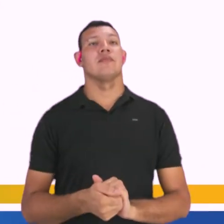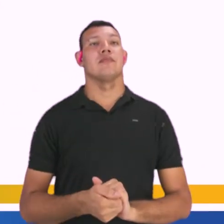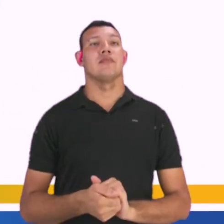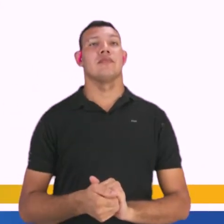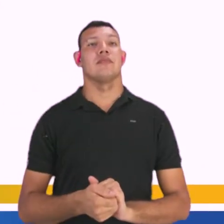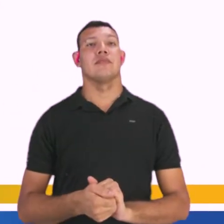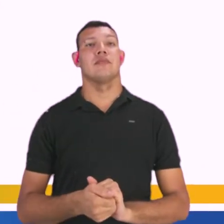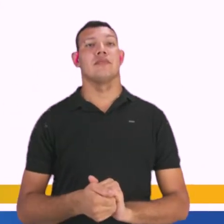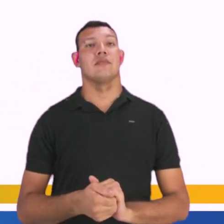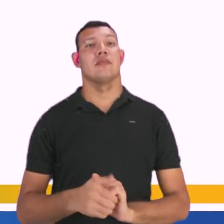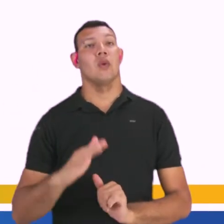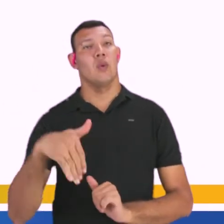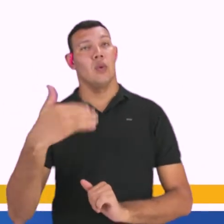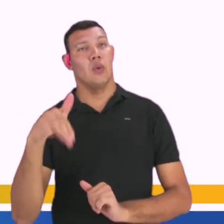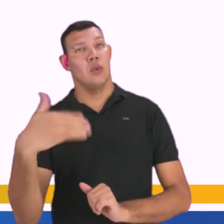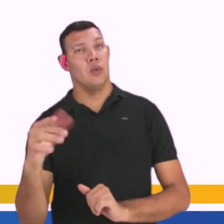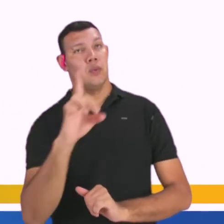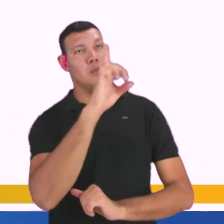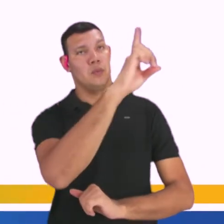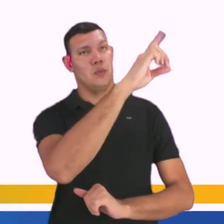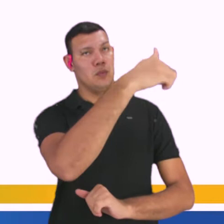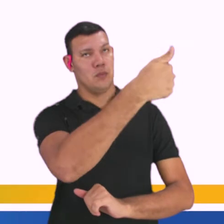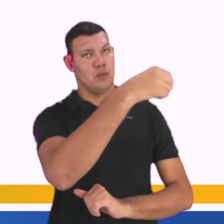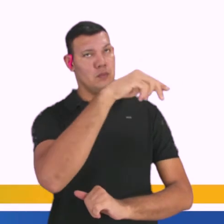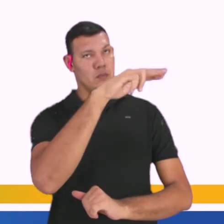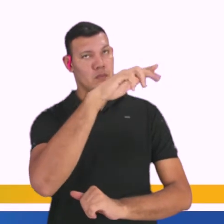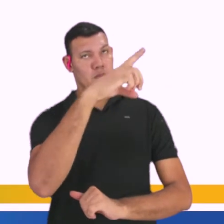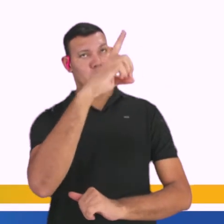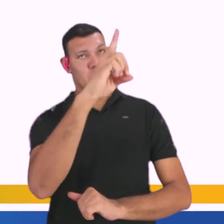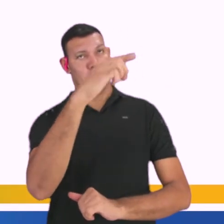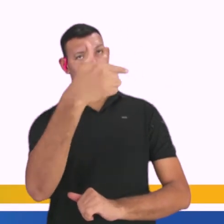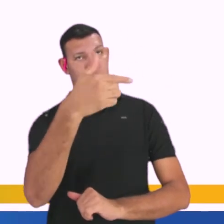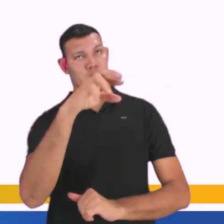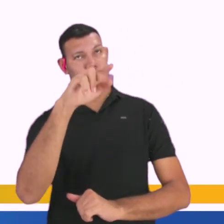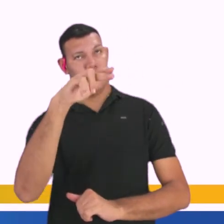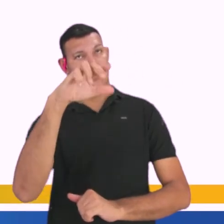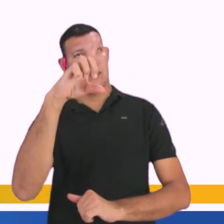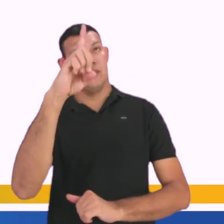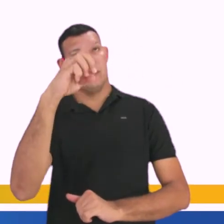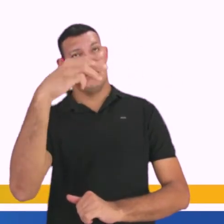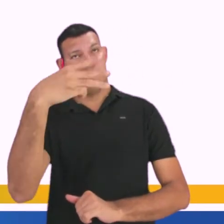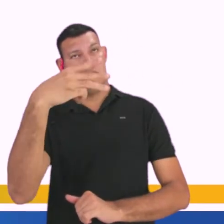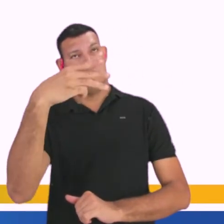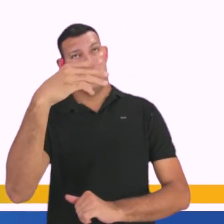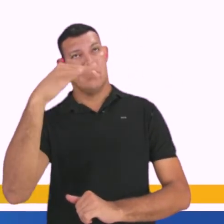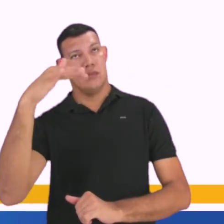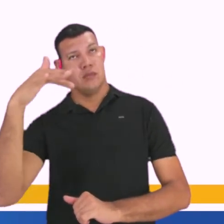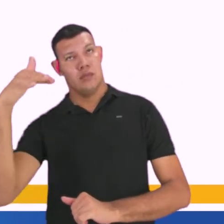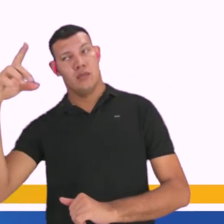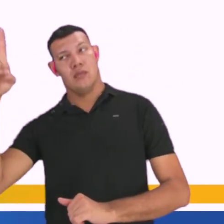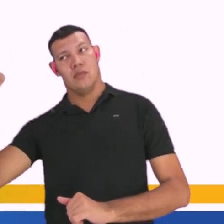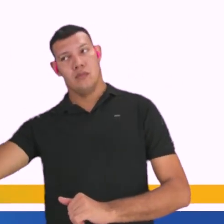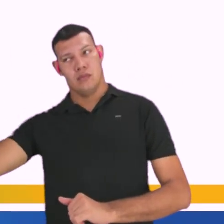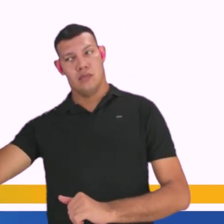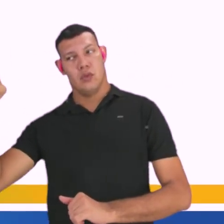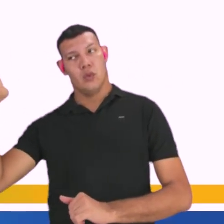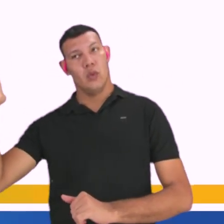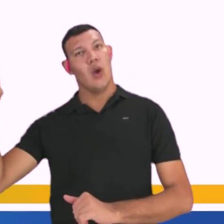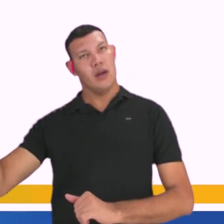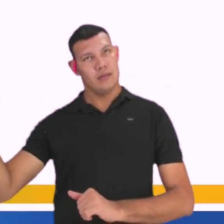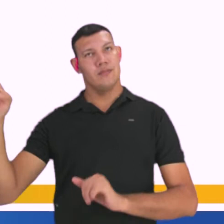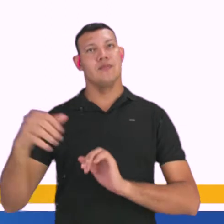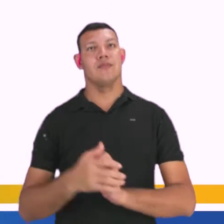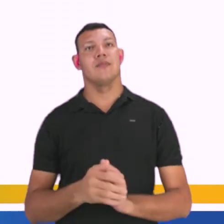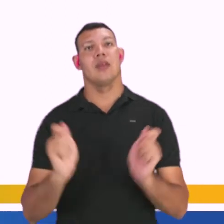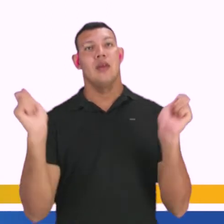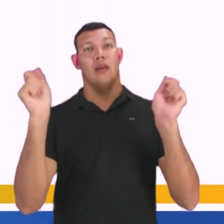quando nós temos o de um o de 2 o de 3 até o é mesmo foram igual a zero